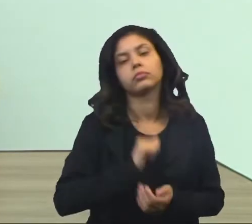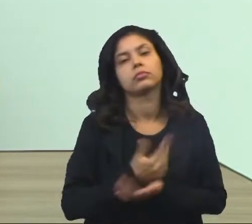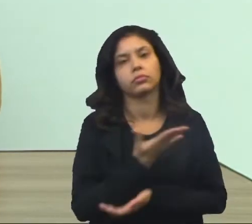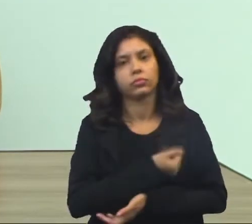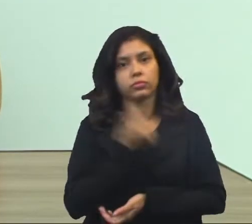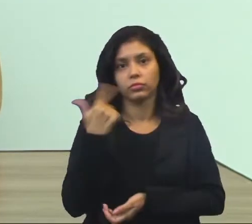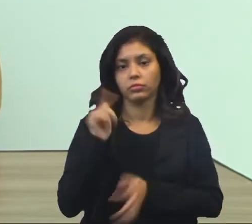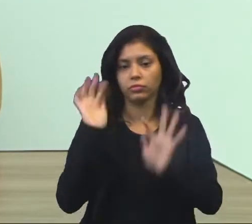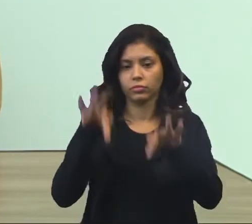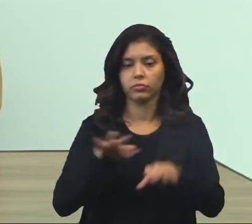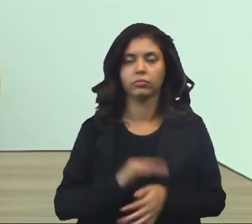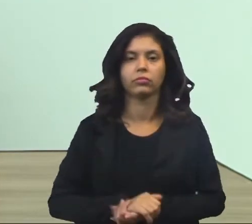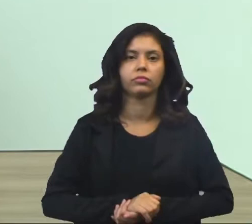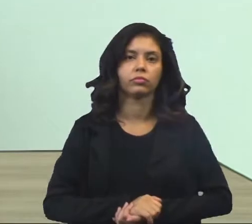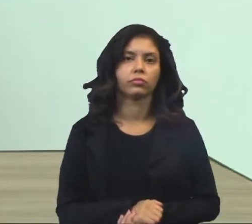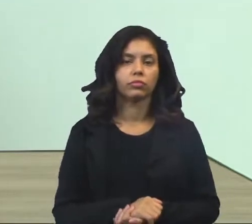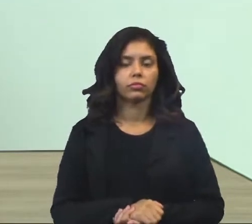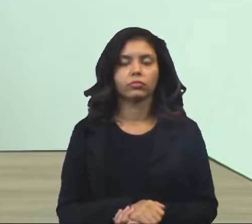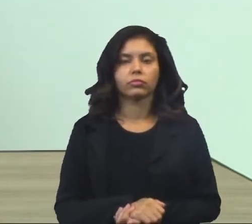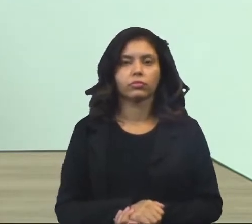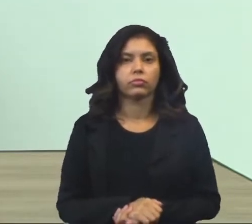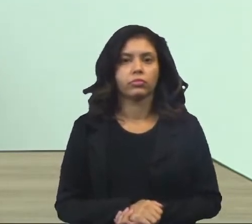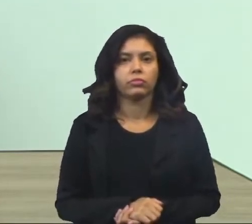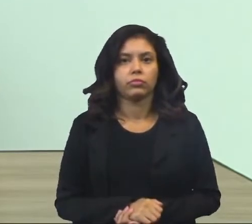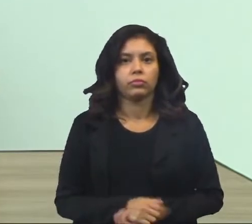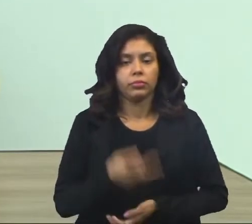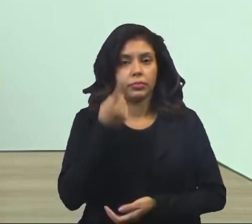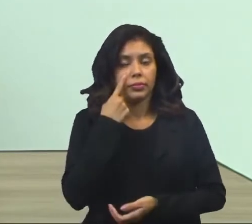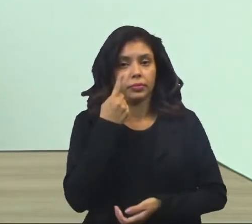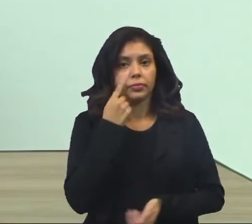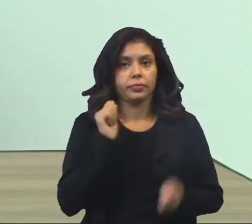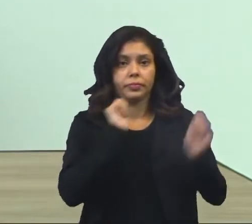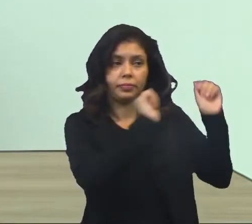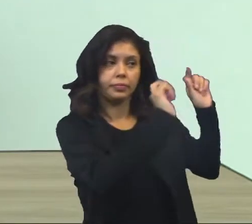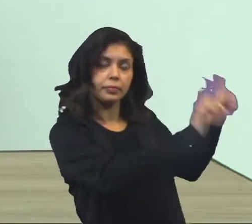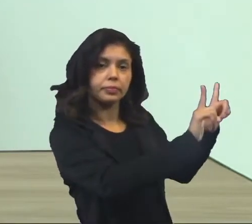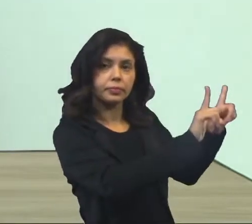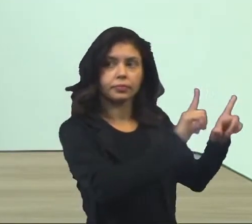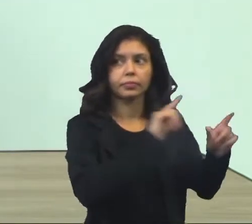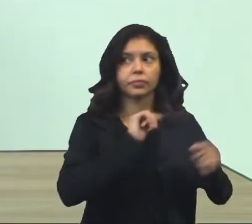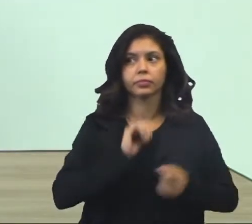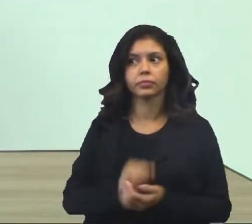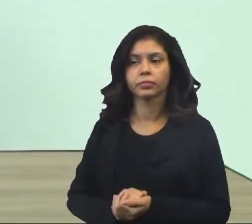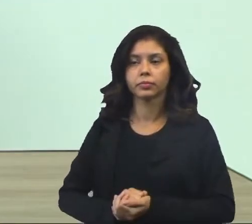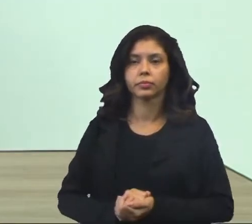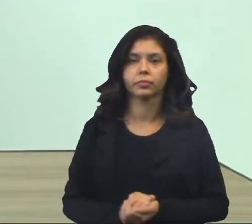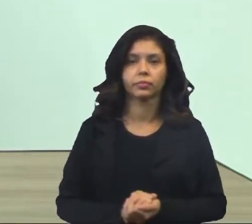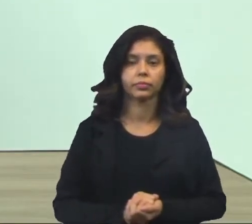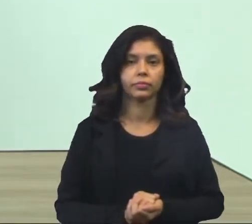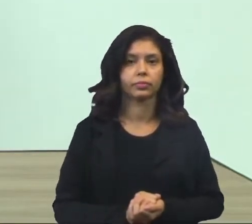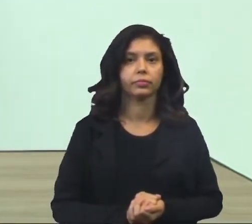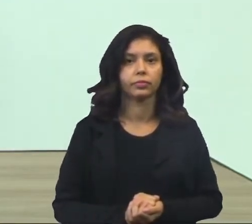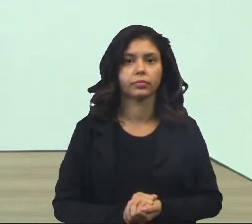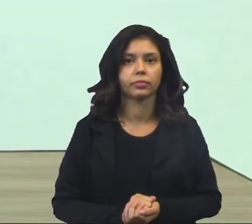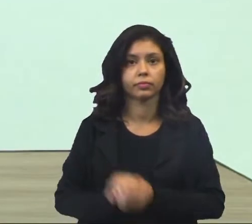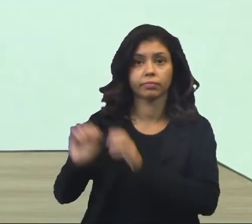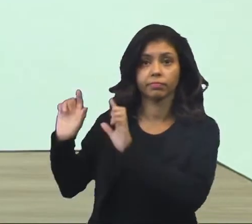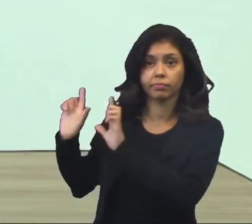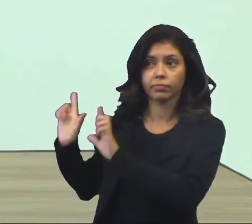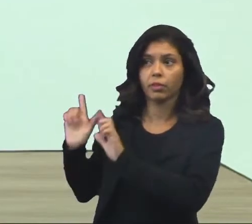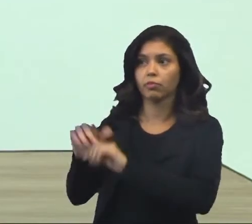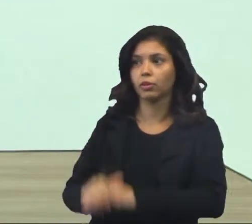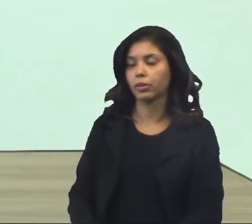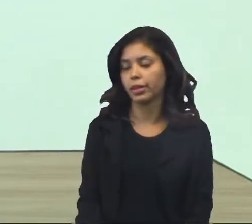não tem fim, tá? Então, vamos ver aqui no quadro numérico, como exemplo. Vamos lá. Falando de sequências, né? Como eu